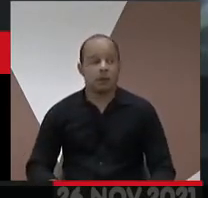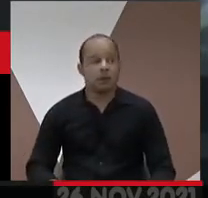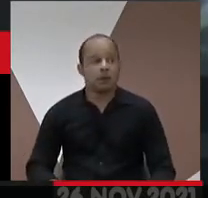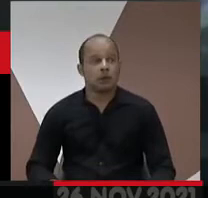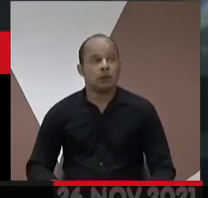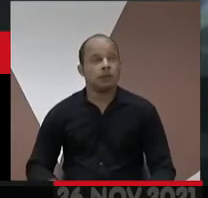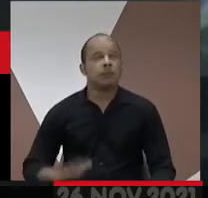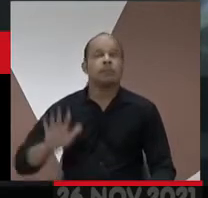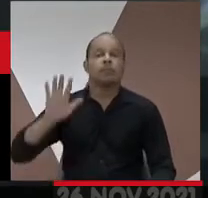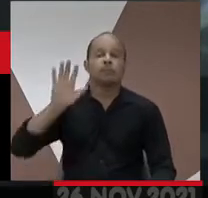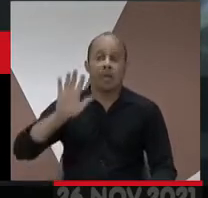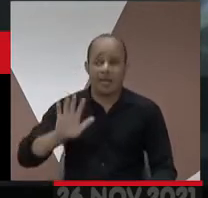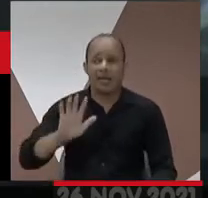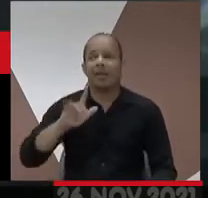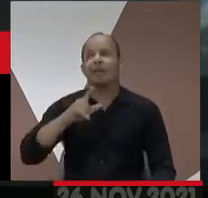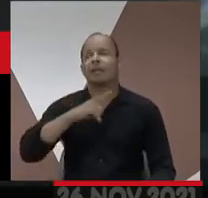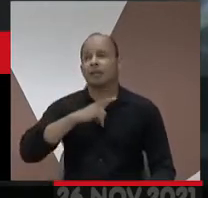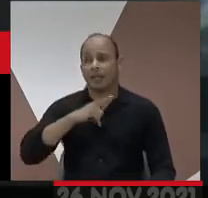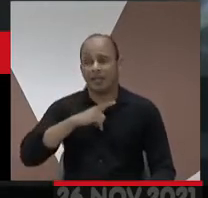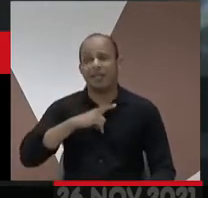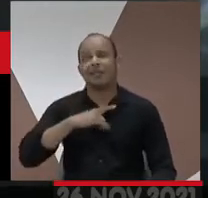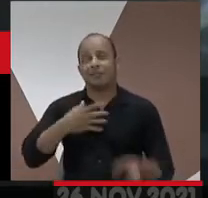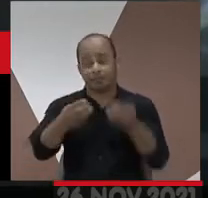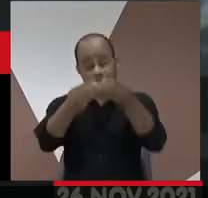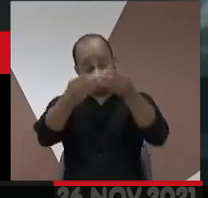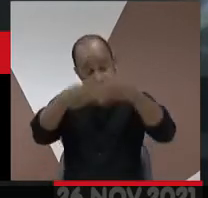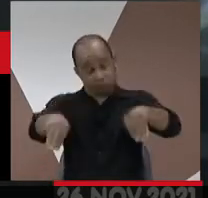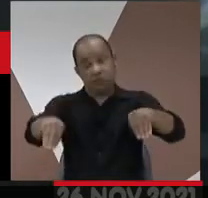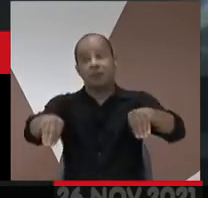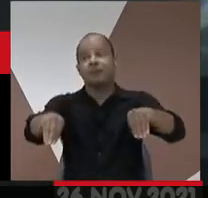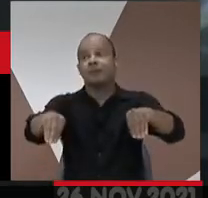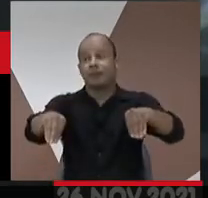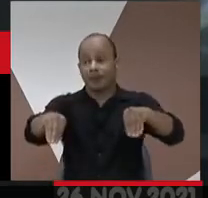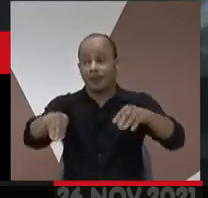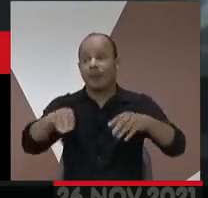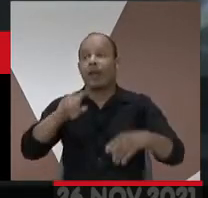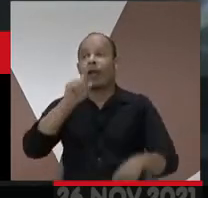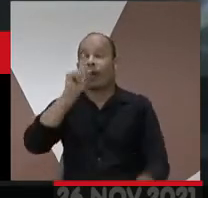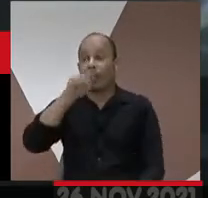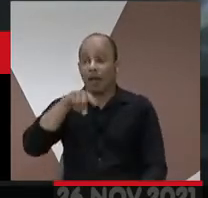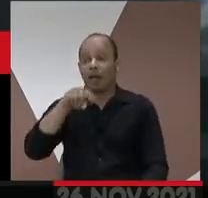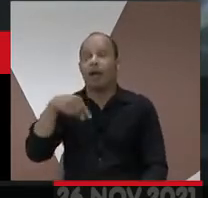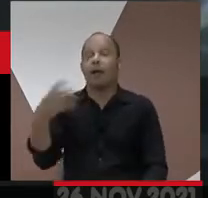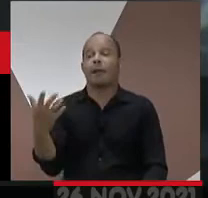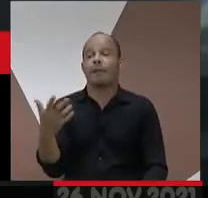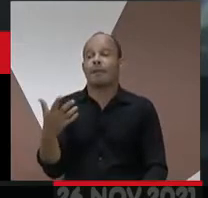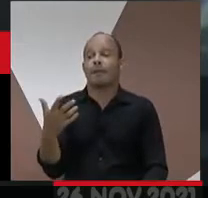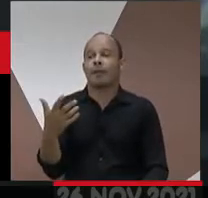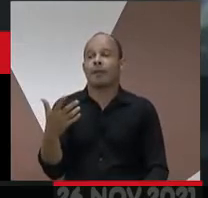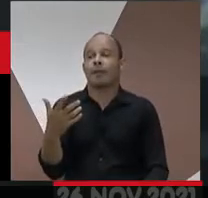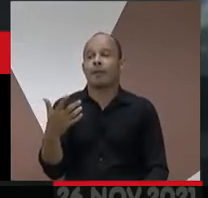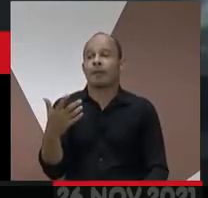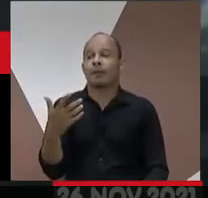um grave desequilíbrio em tudo isso e está na hora de colocar no outro.